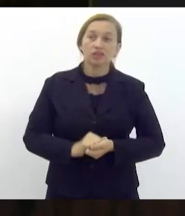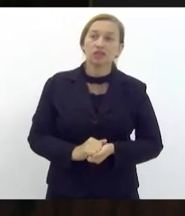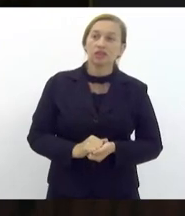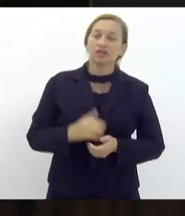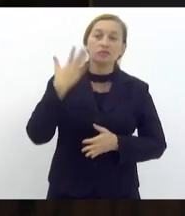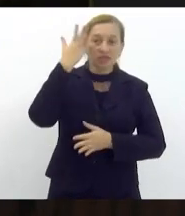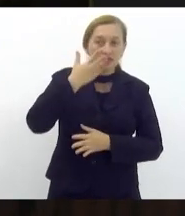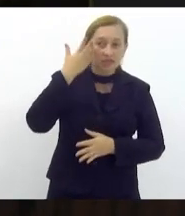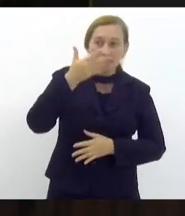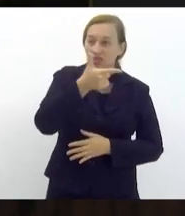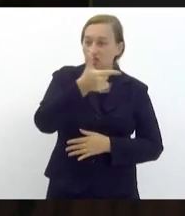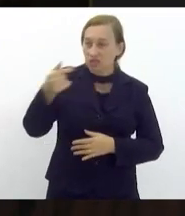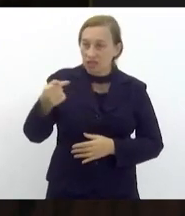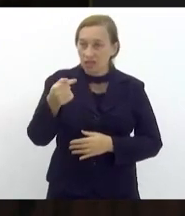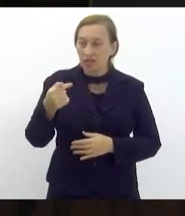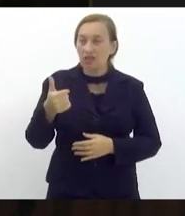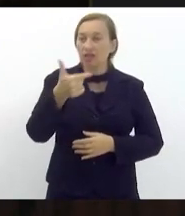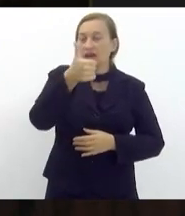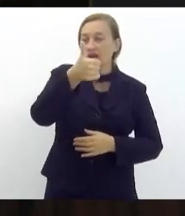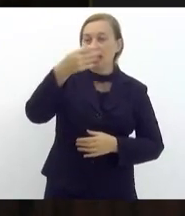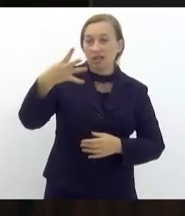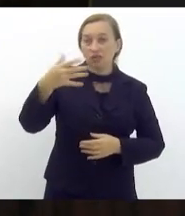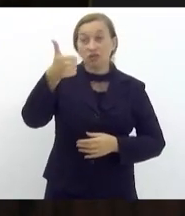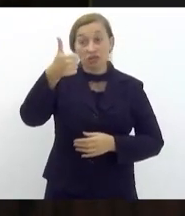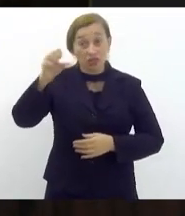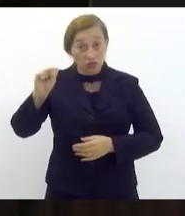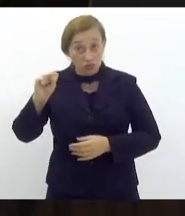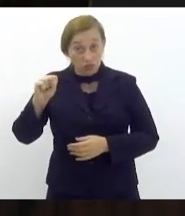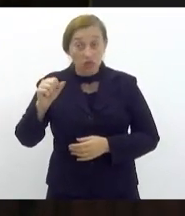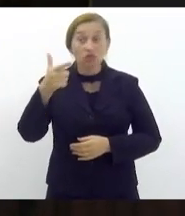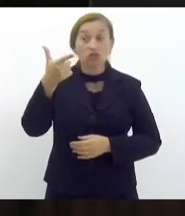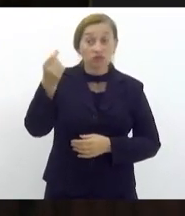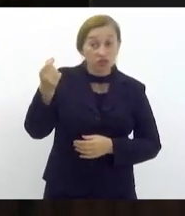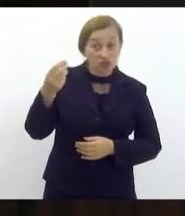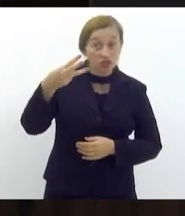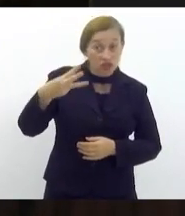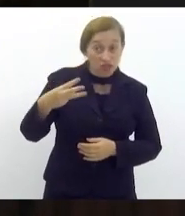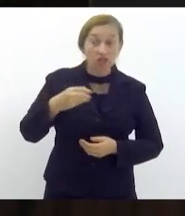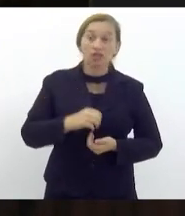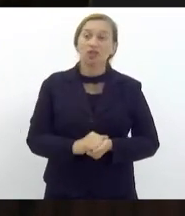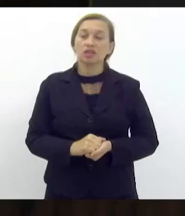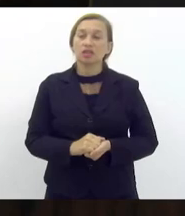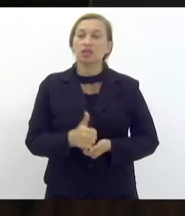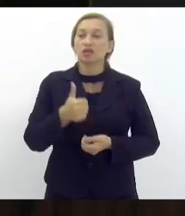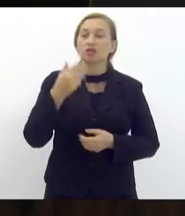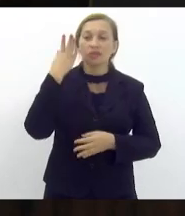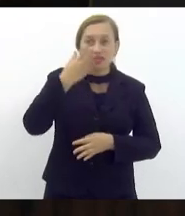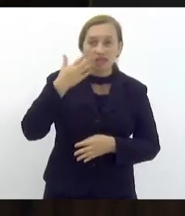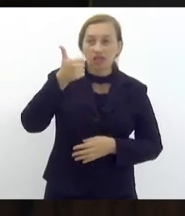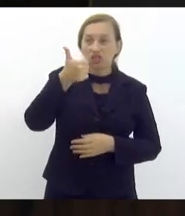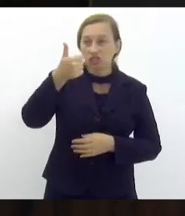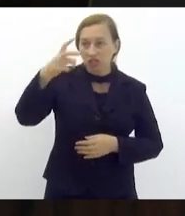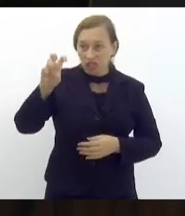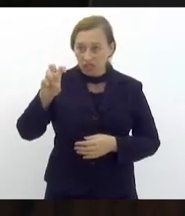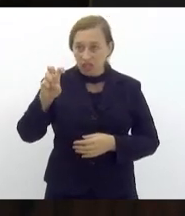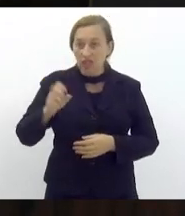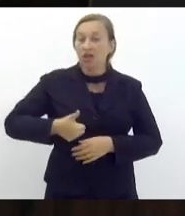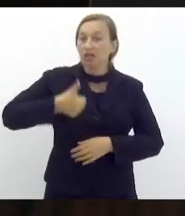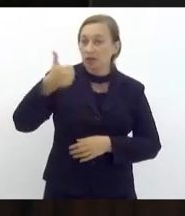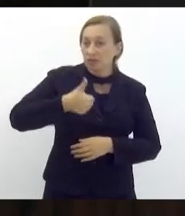17 o PL 1418 de 23 a mensagem número 15 na primeira